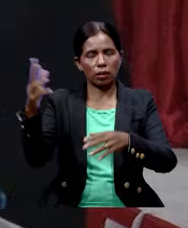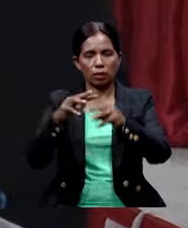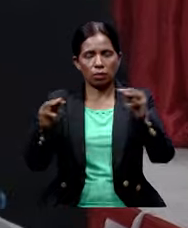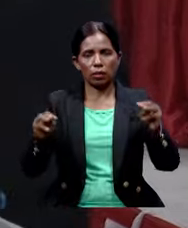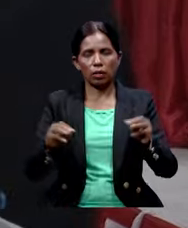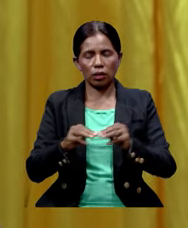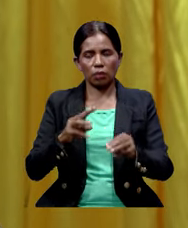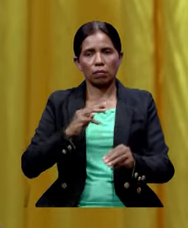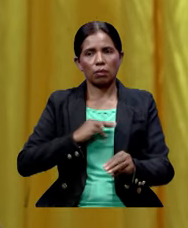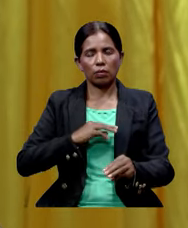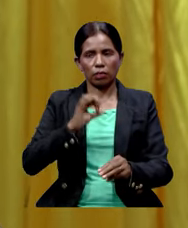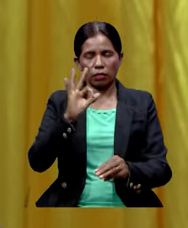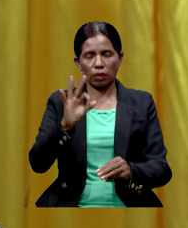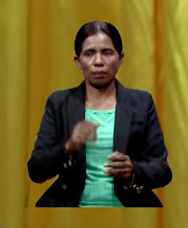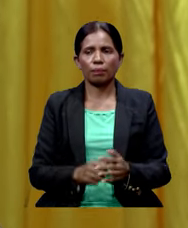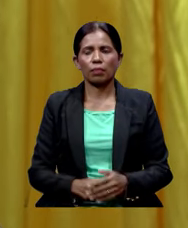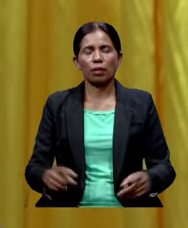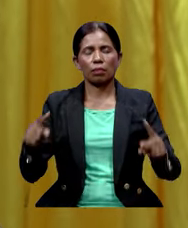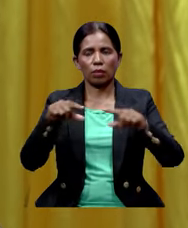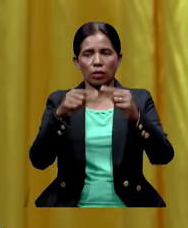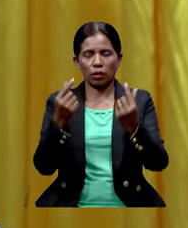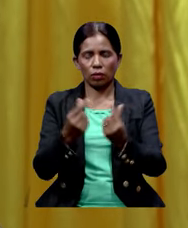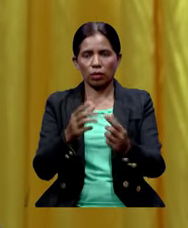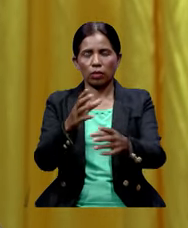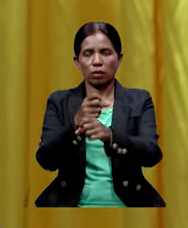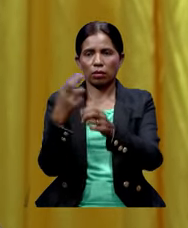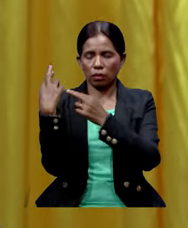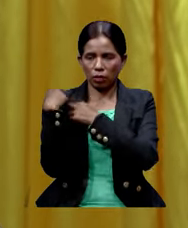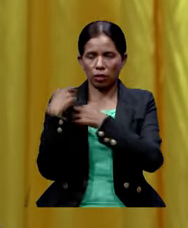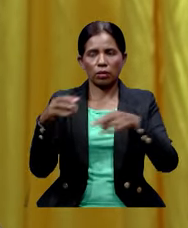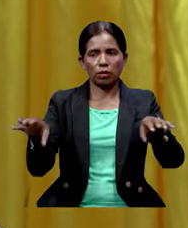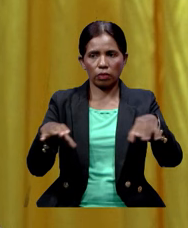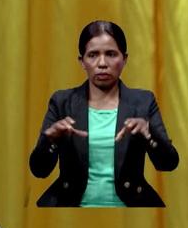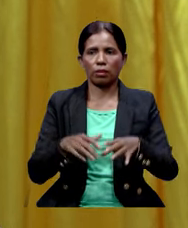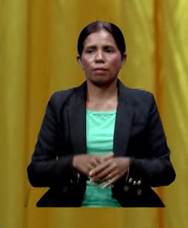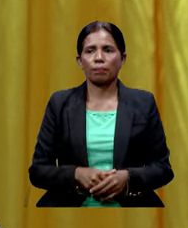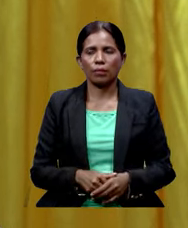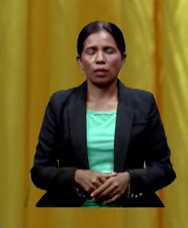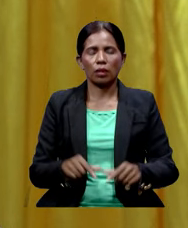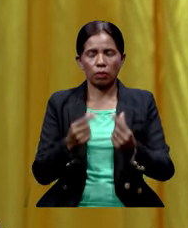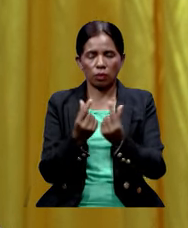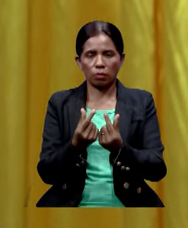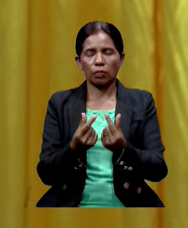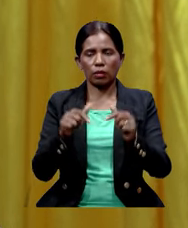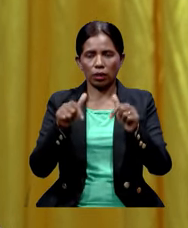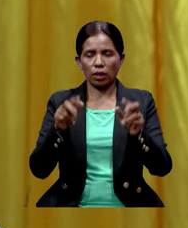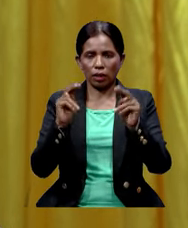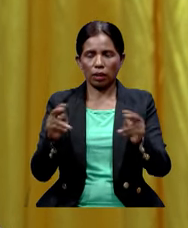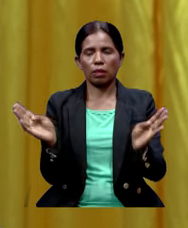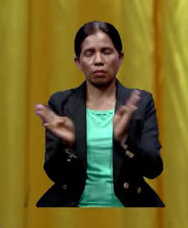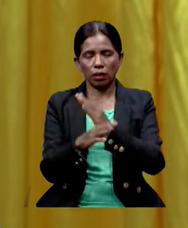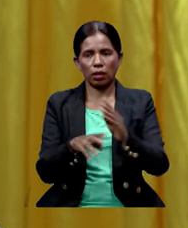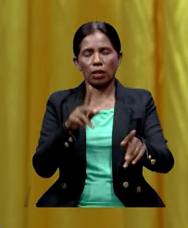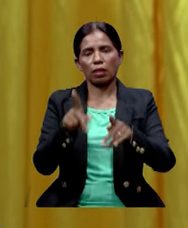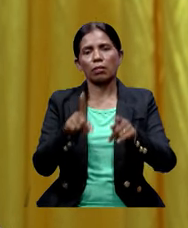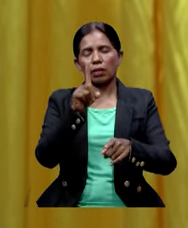Fahi. A equipe da hoje conhecimo posse. Equipa neta que sai é mais da